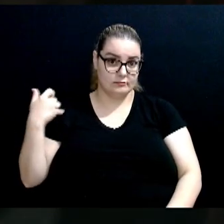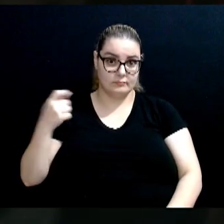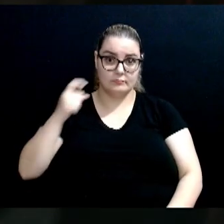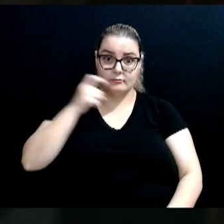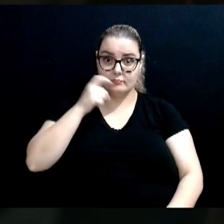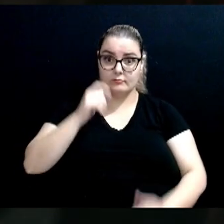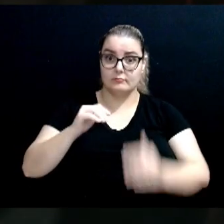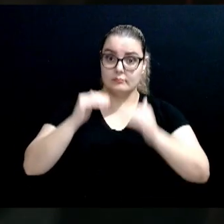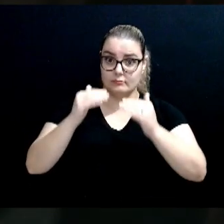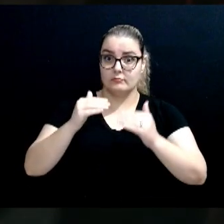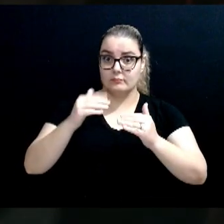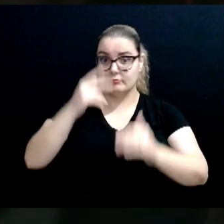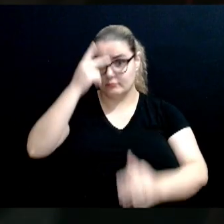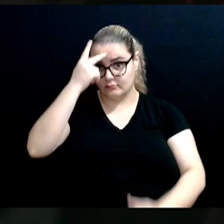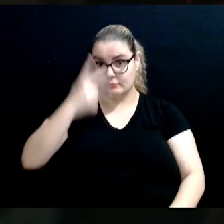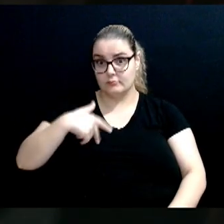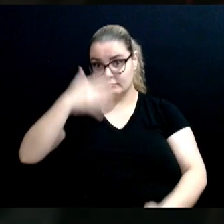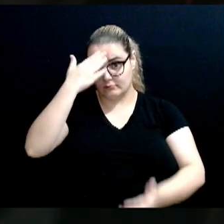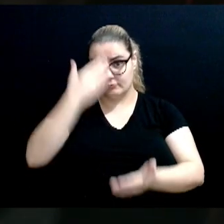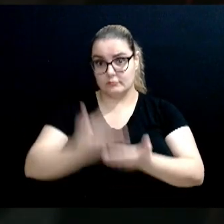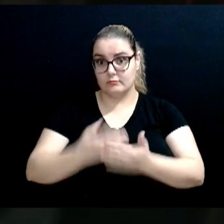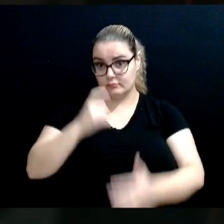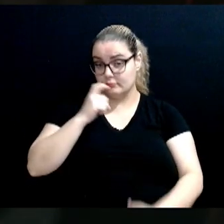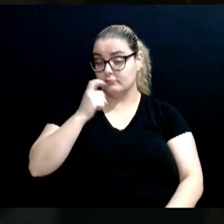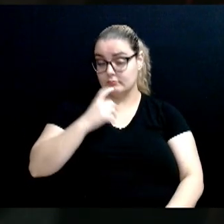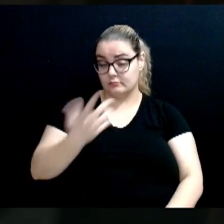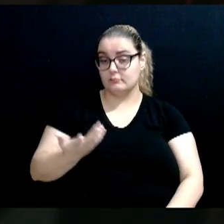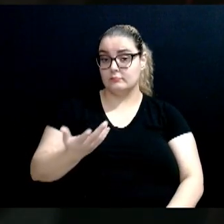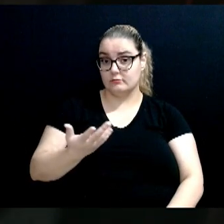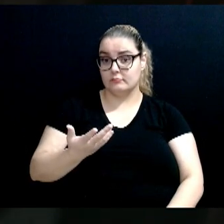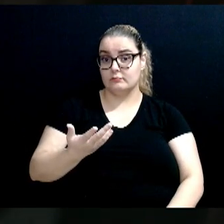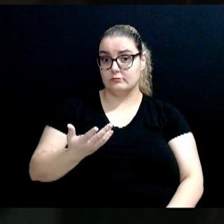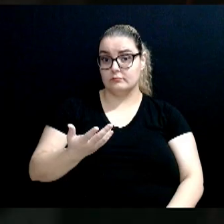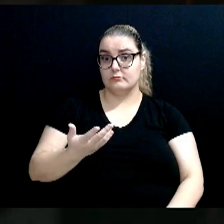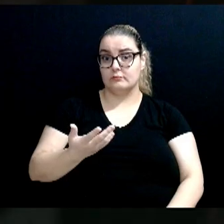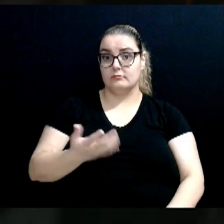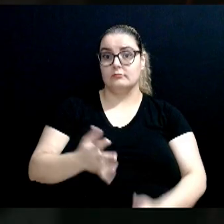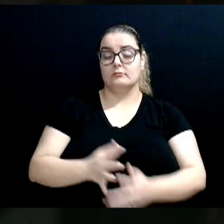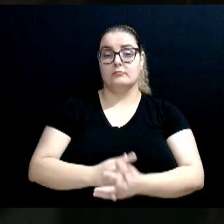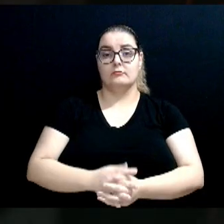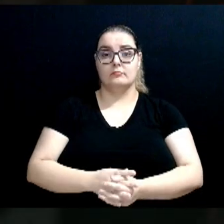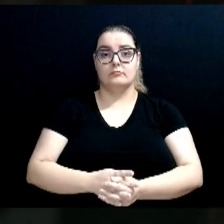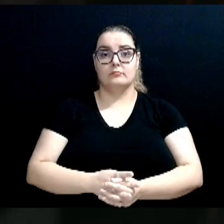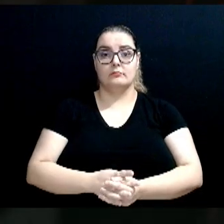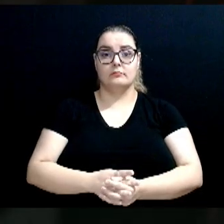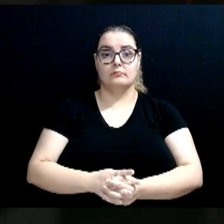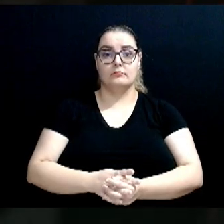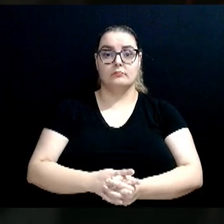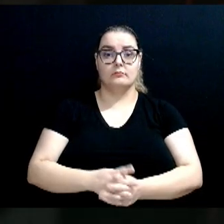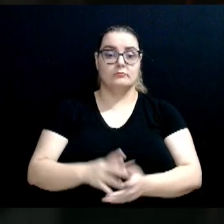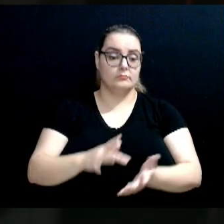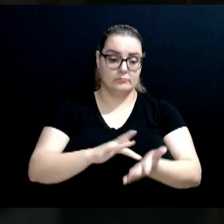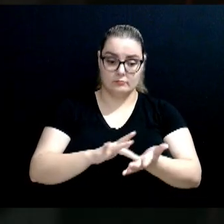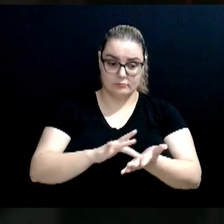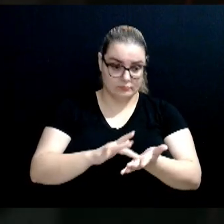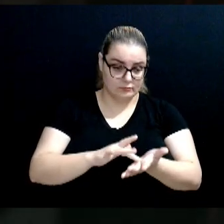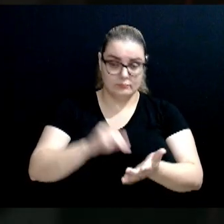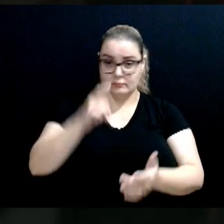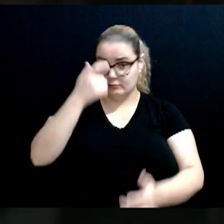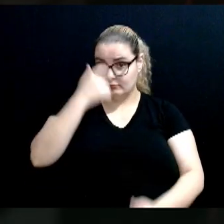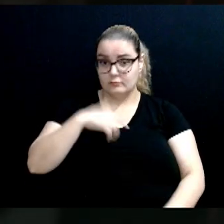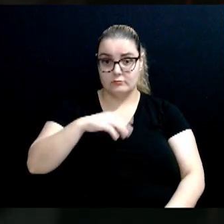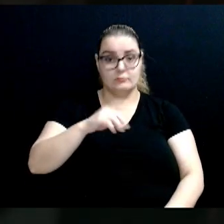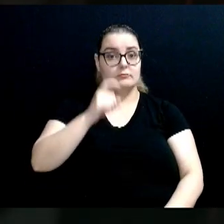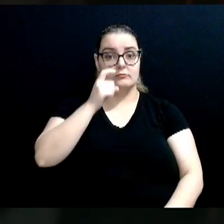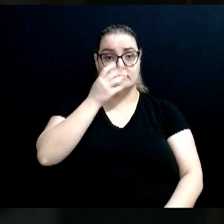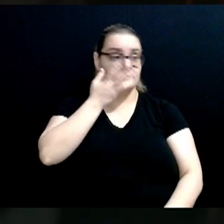acreditou na própria mentira, né? Muitas das vezes estava ali se passando por uma criança mesmo, e fez com que as